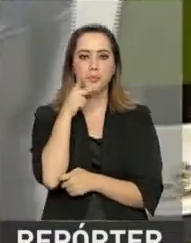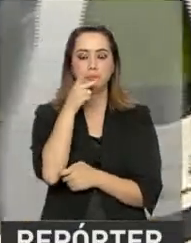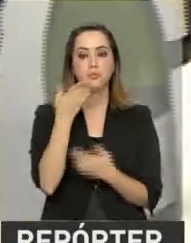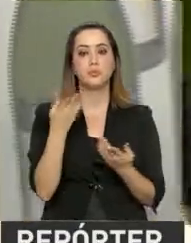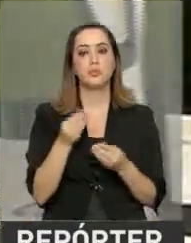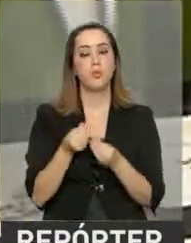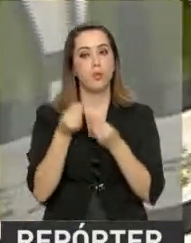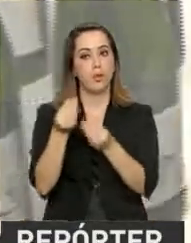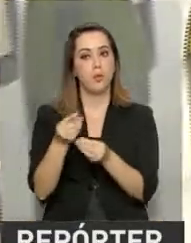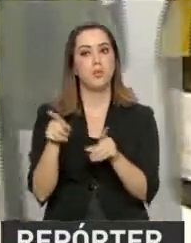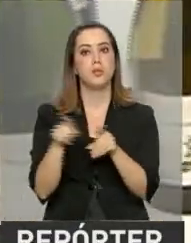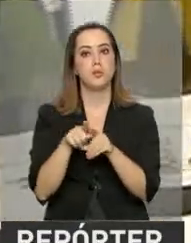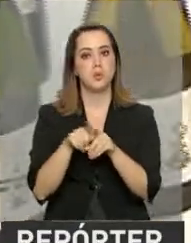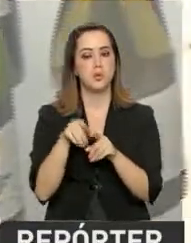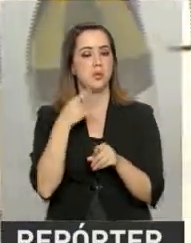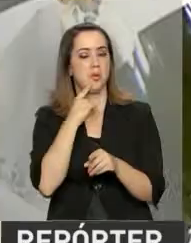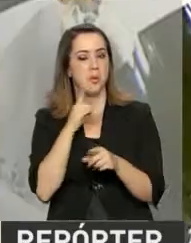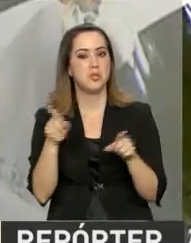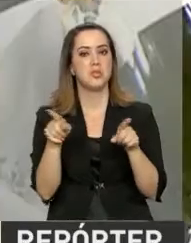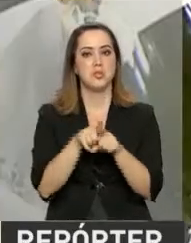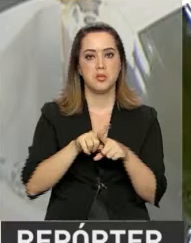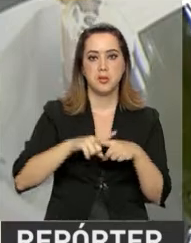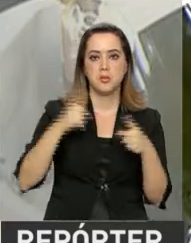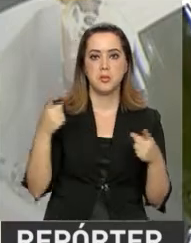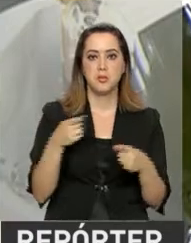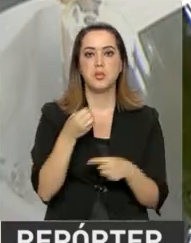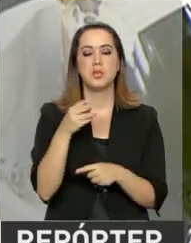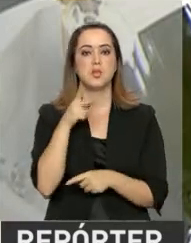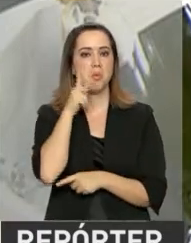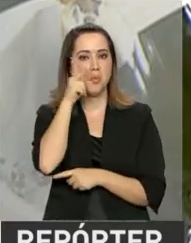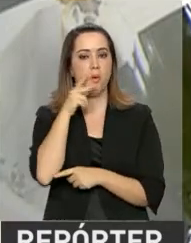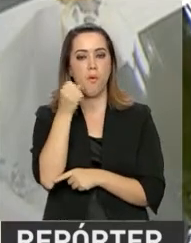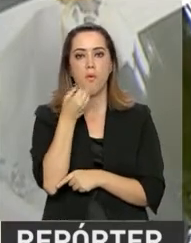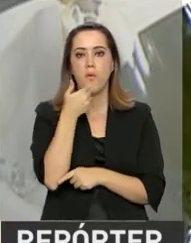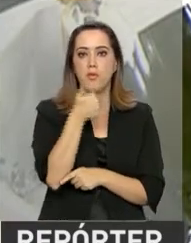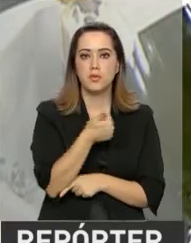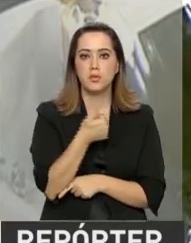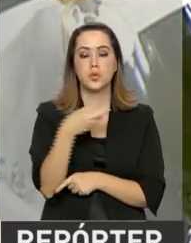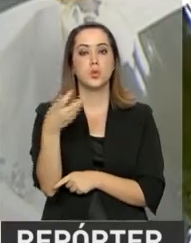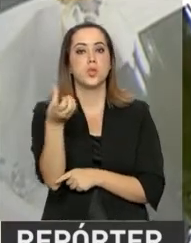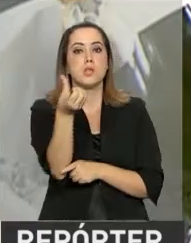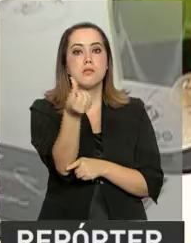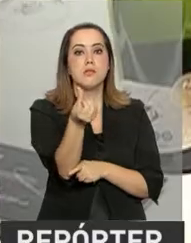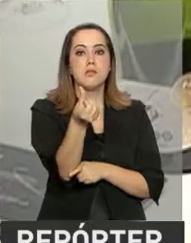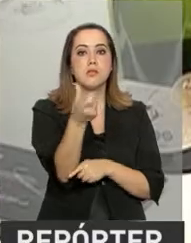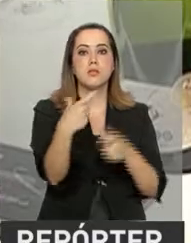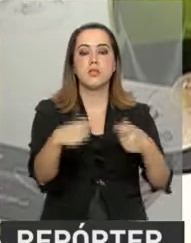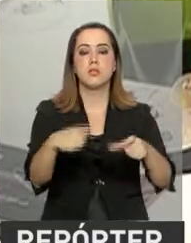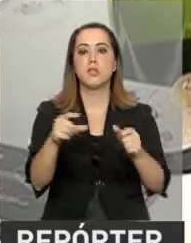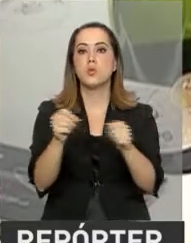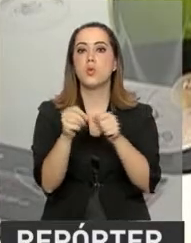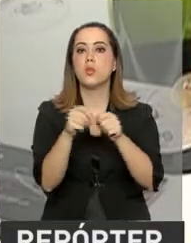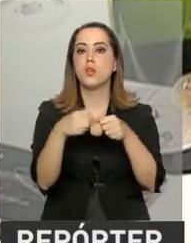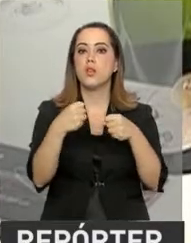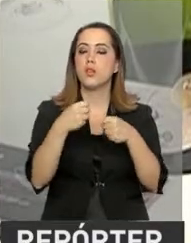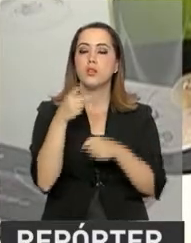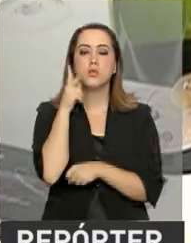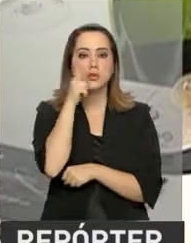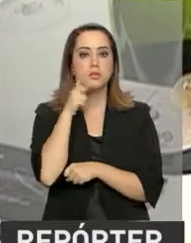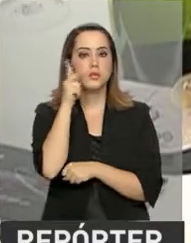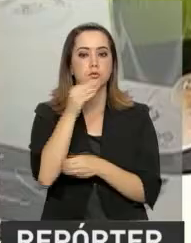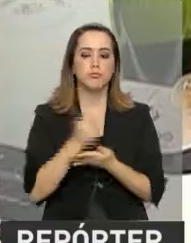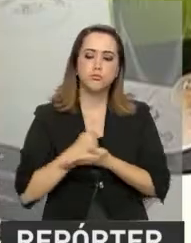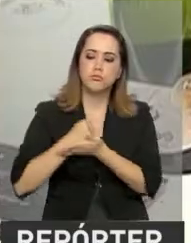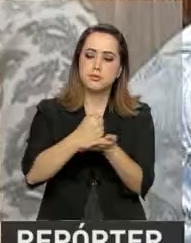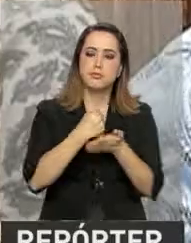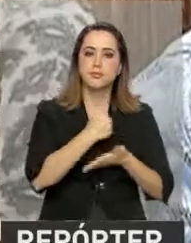além de cachaça também temos vinho do bom, 6 vinícolas nacionais estão aproveitando as Olimpíadas para oferecer o que o Brasil tem de